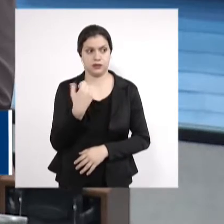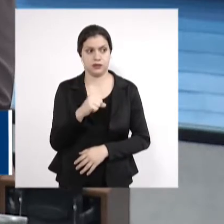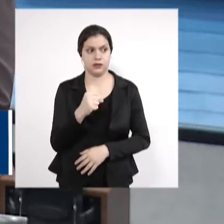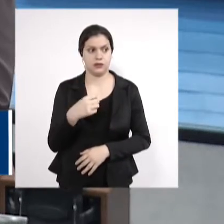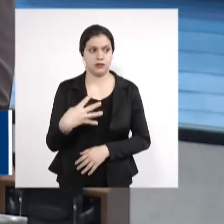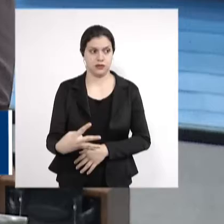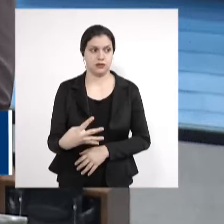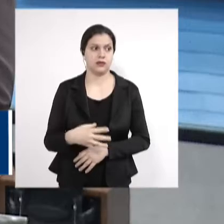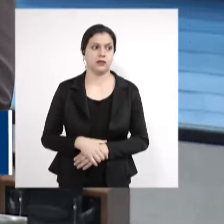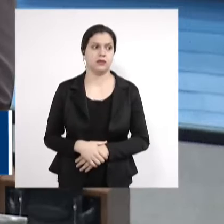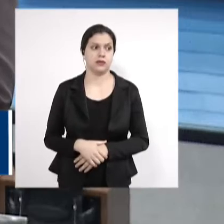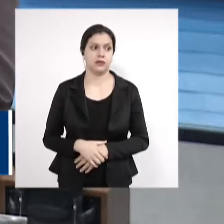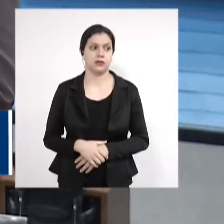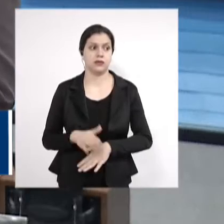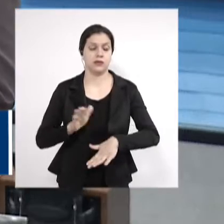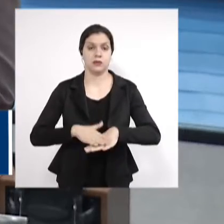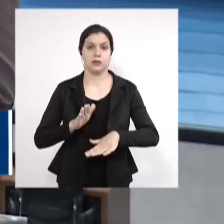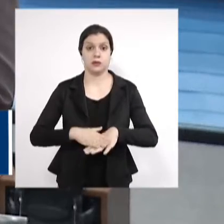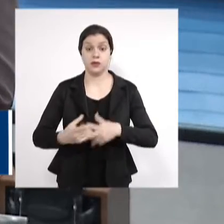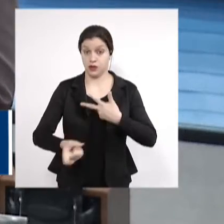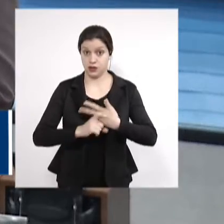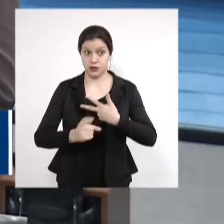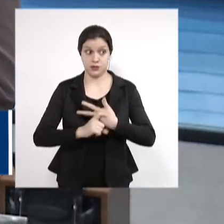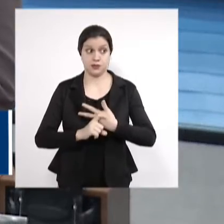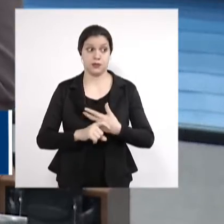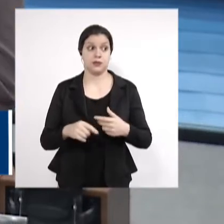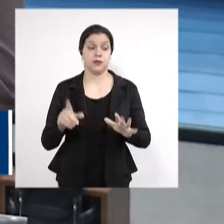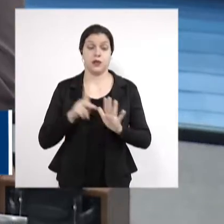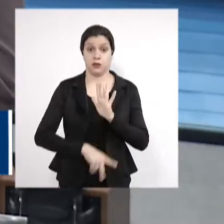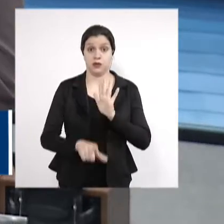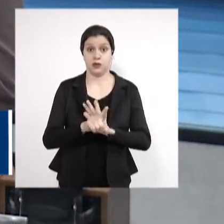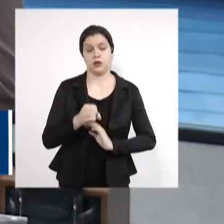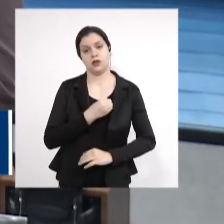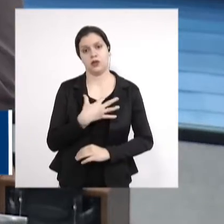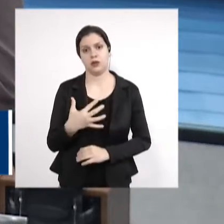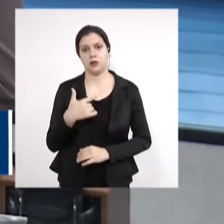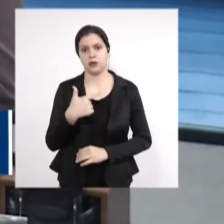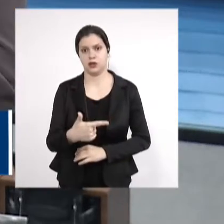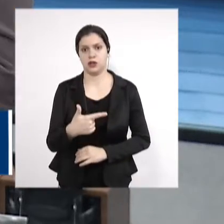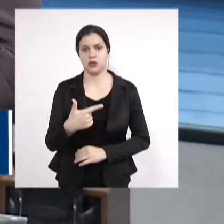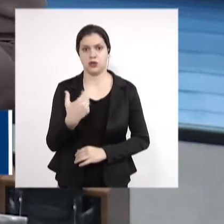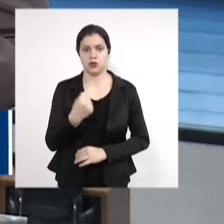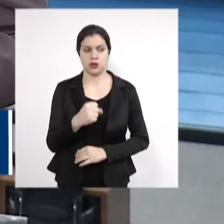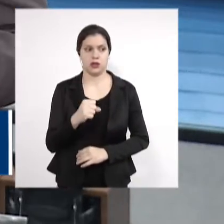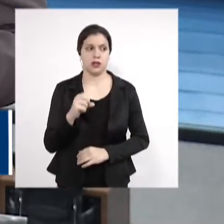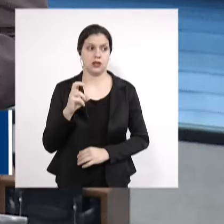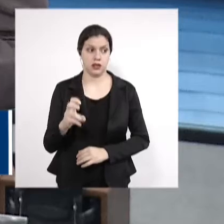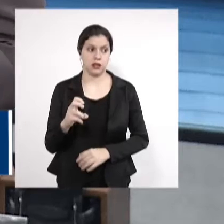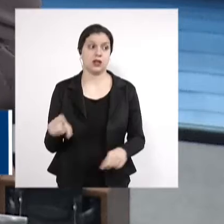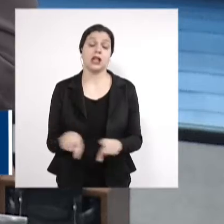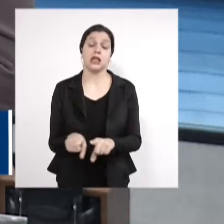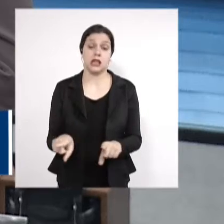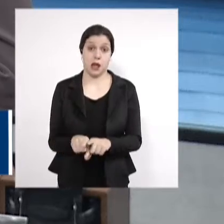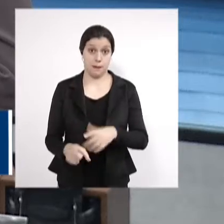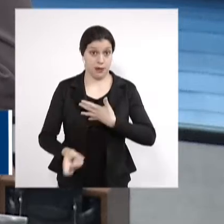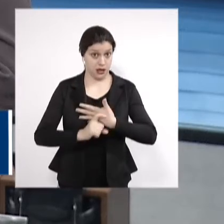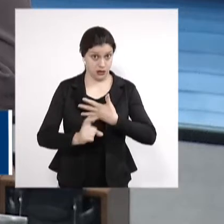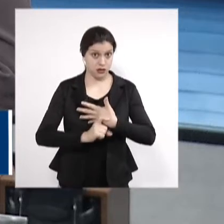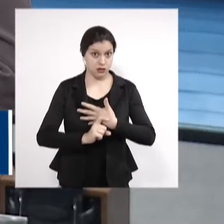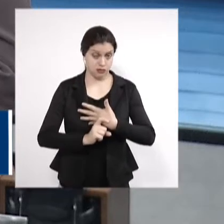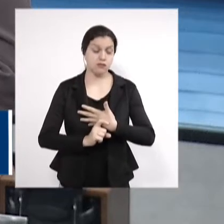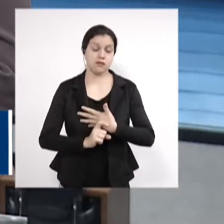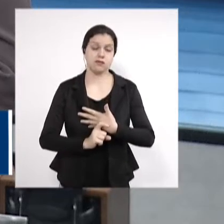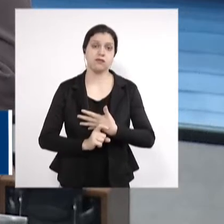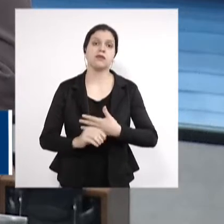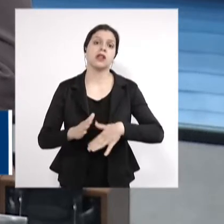284, de autoria do Poder Executivo, e o projeto de lei de número 285, também do